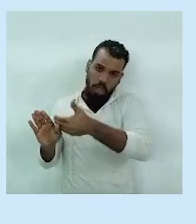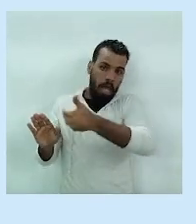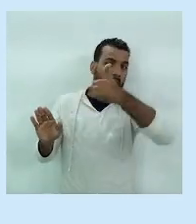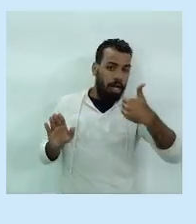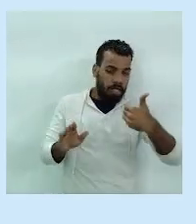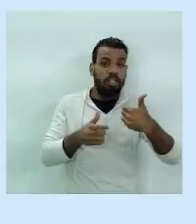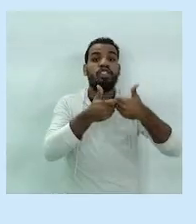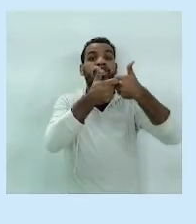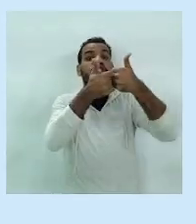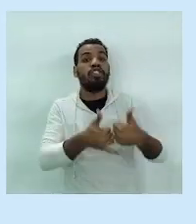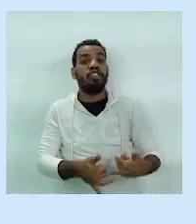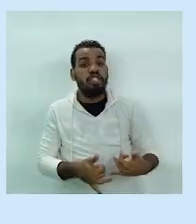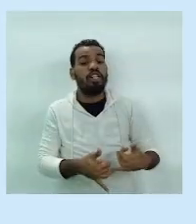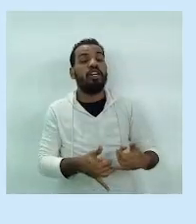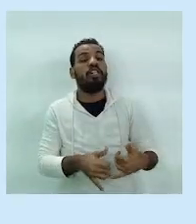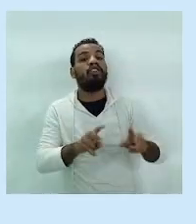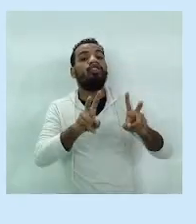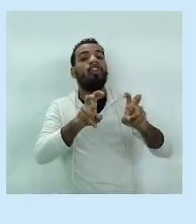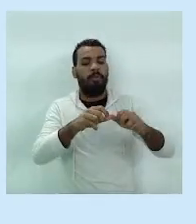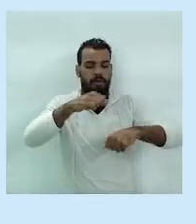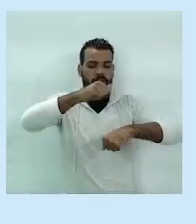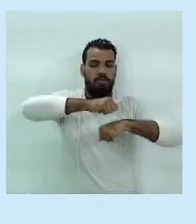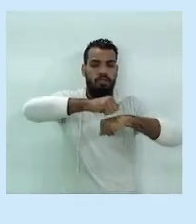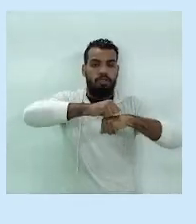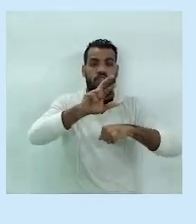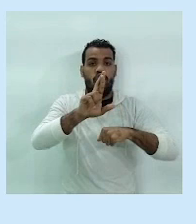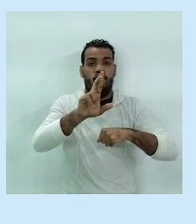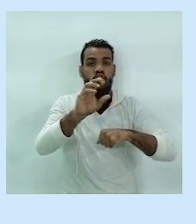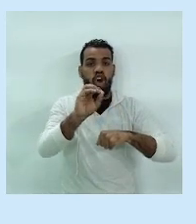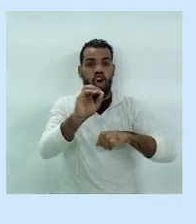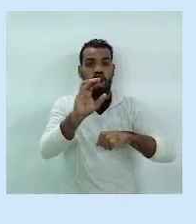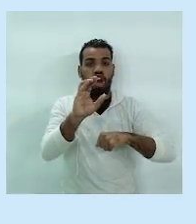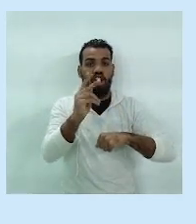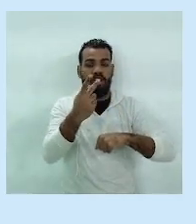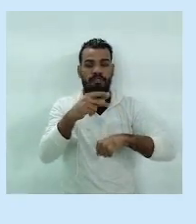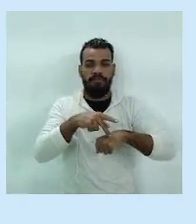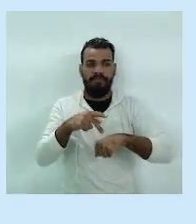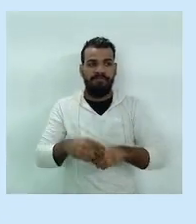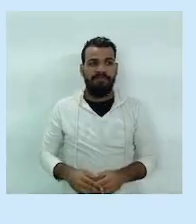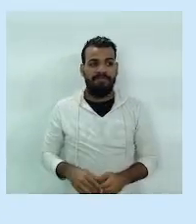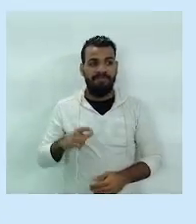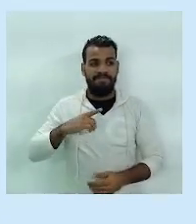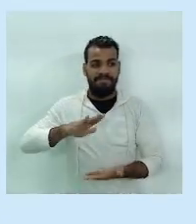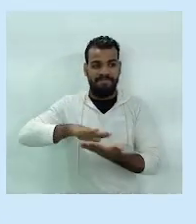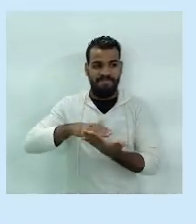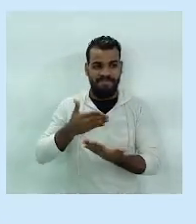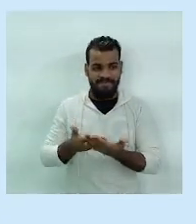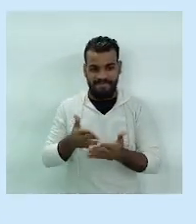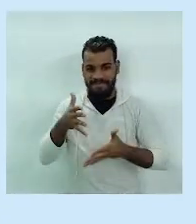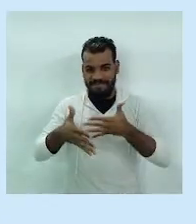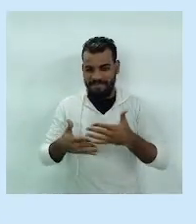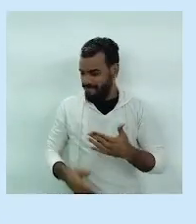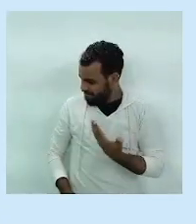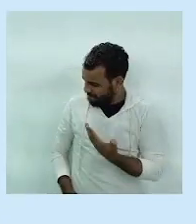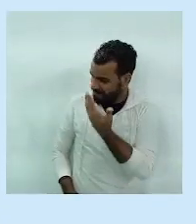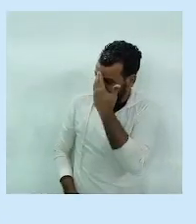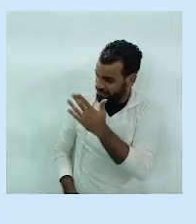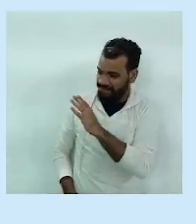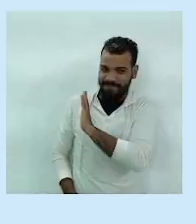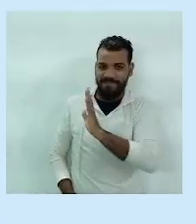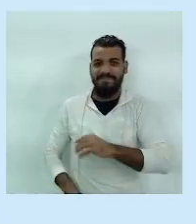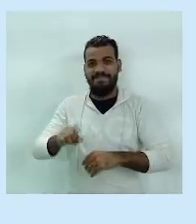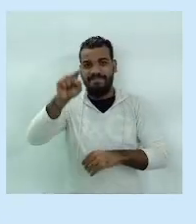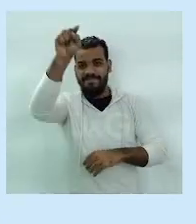ao professor Robson Tavares, à professora Shirley, ao nosso amigo intérprete de Libras e o nosso amigo Ronaldo